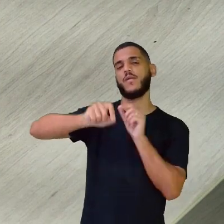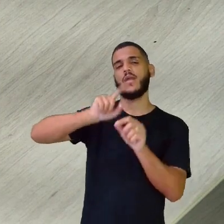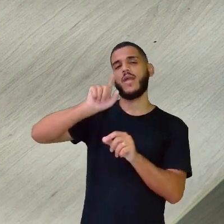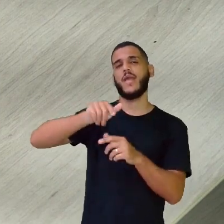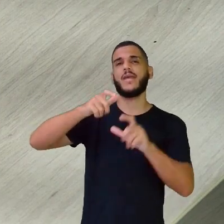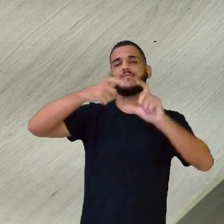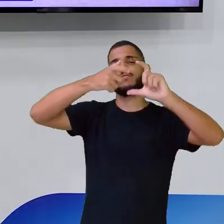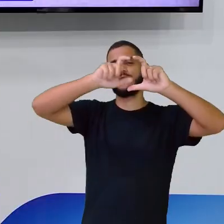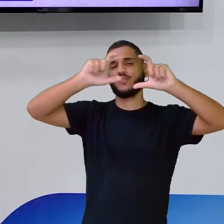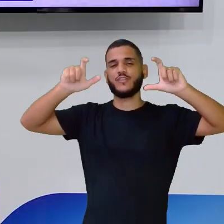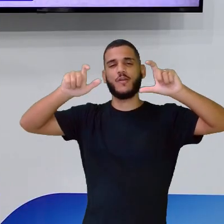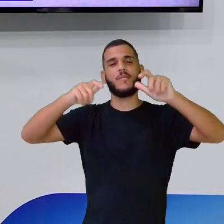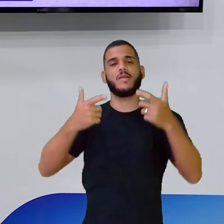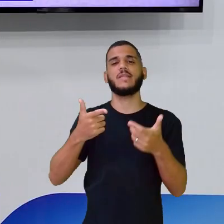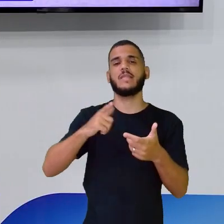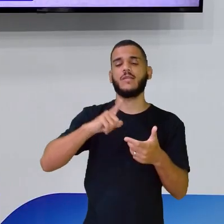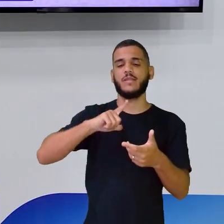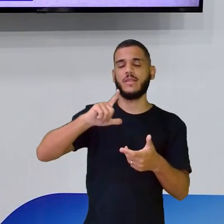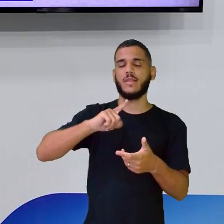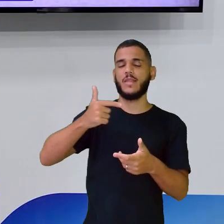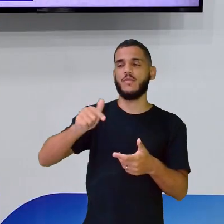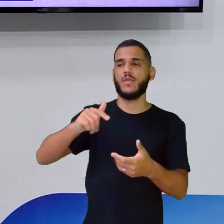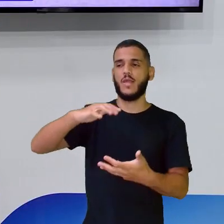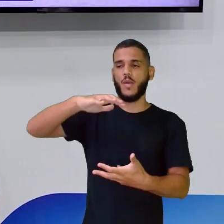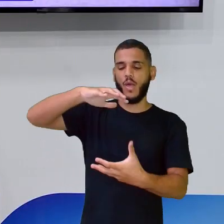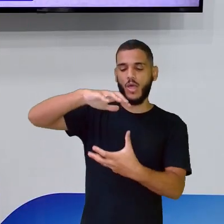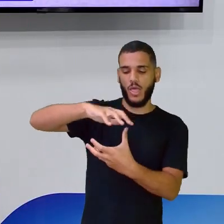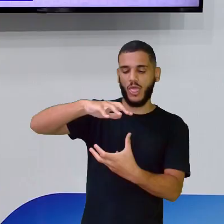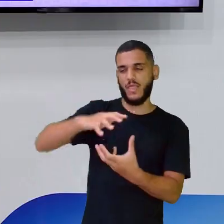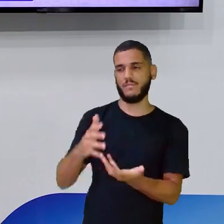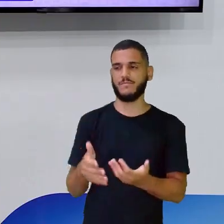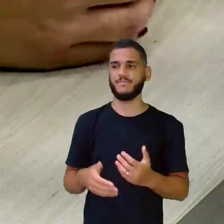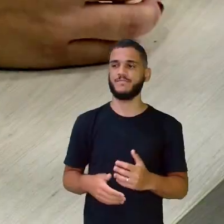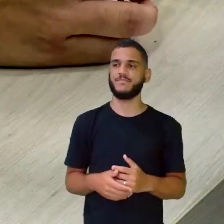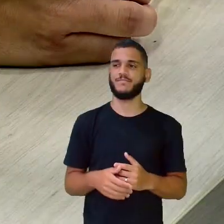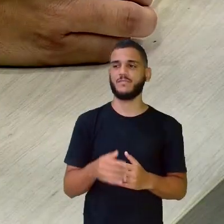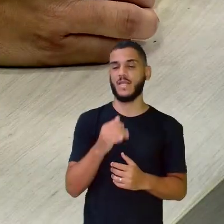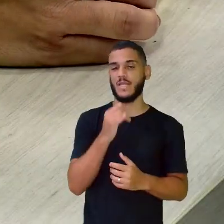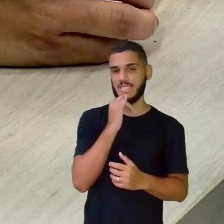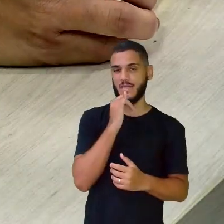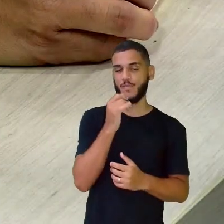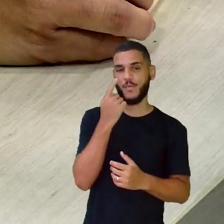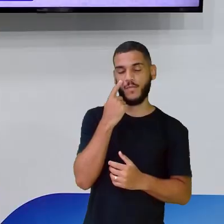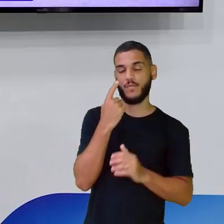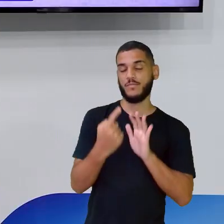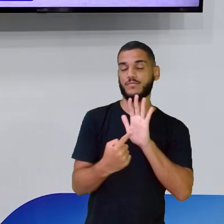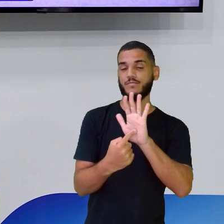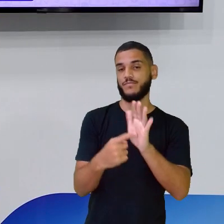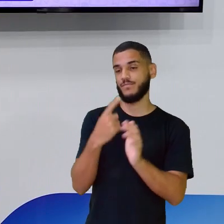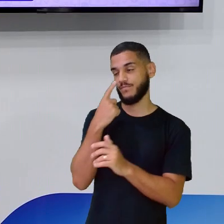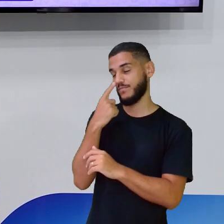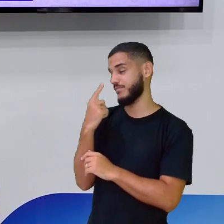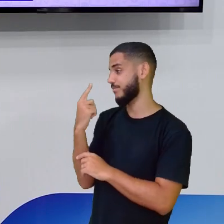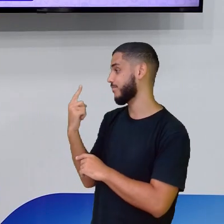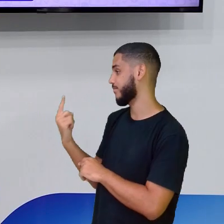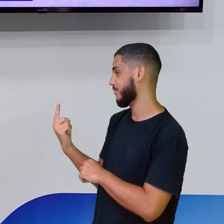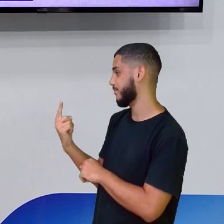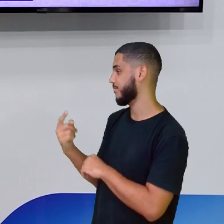forma geométrica que não se deforma. Eu construí rapidamente aqui, eu vou colocar na mesa para vocês terem uma